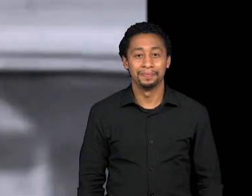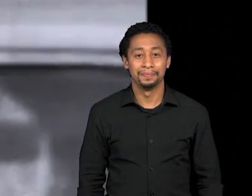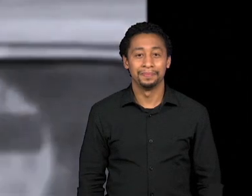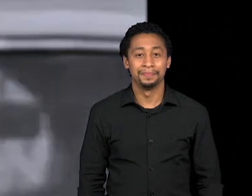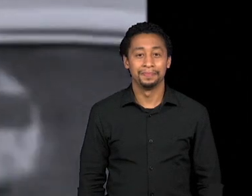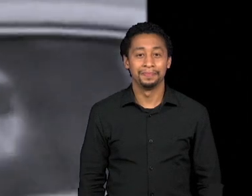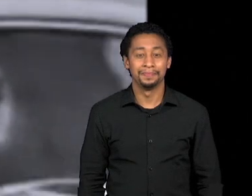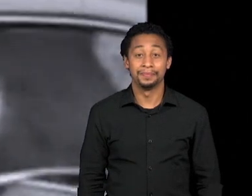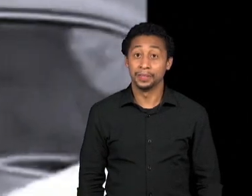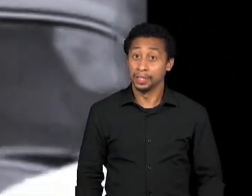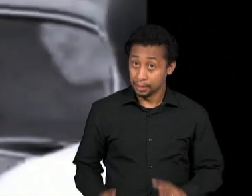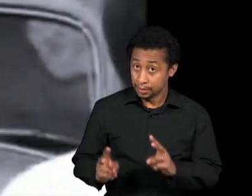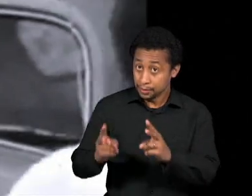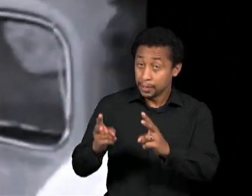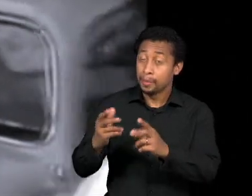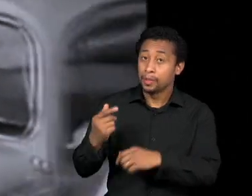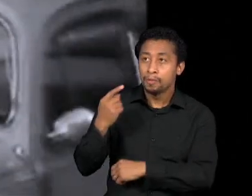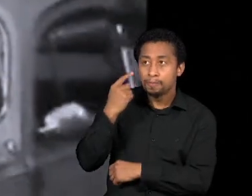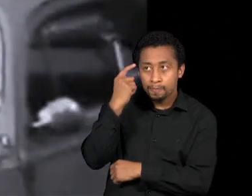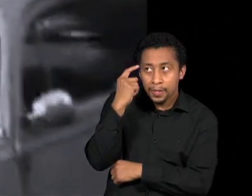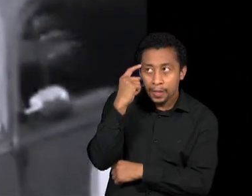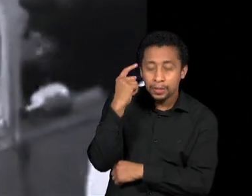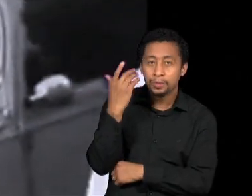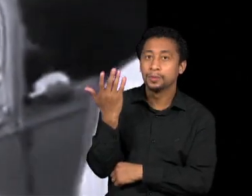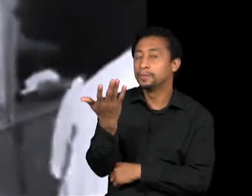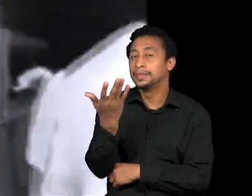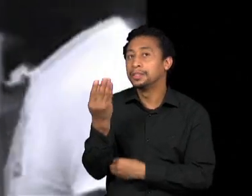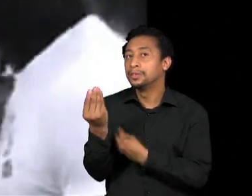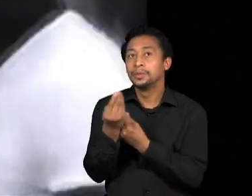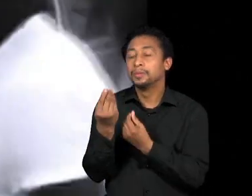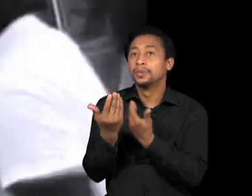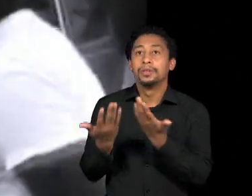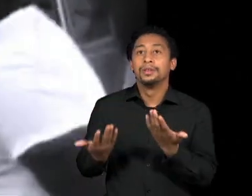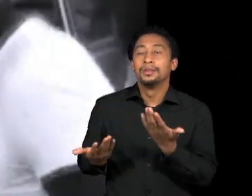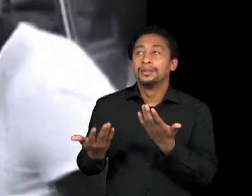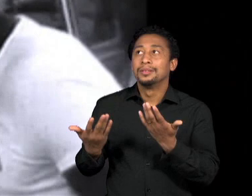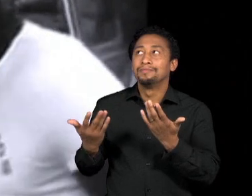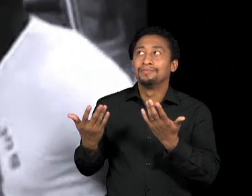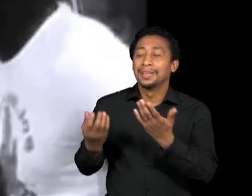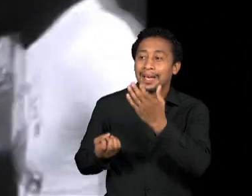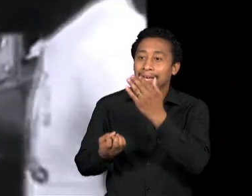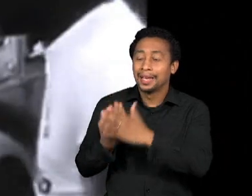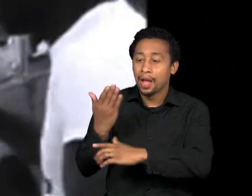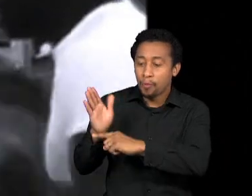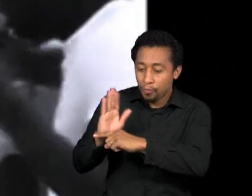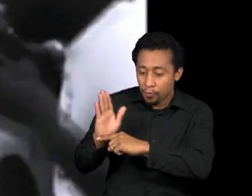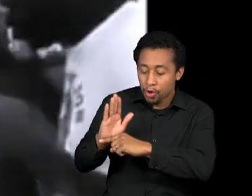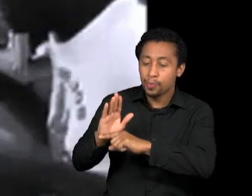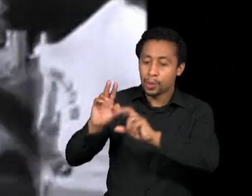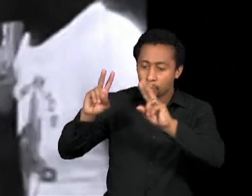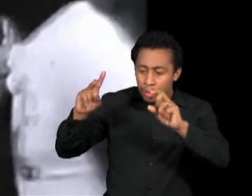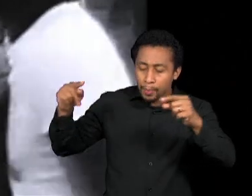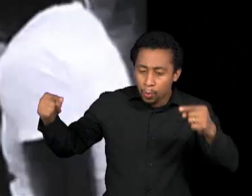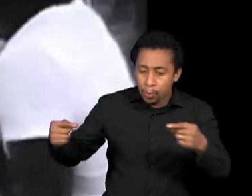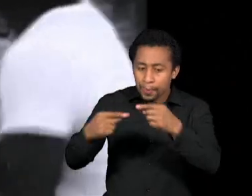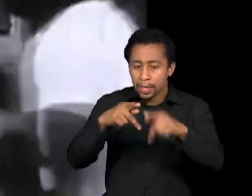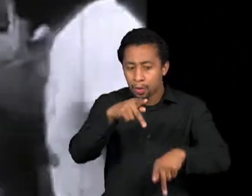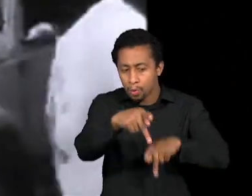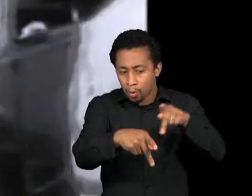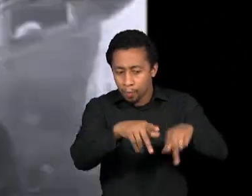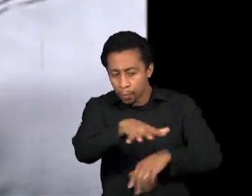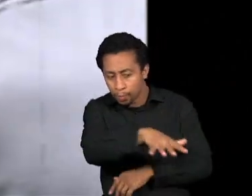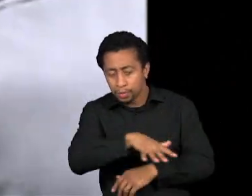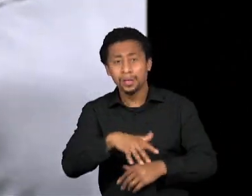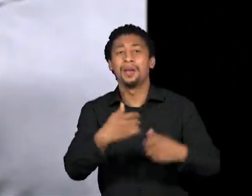Toda vez que eu procuro realizar um tema popular, eu tenho que viver junto com as pessoas